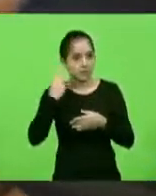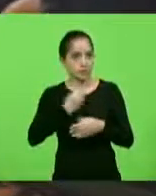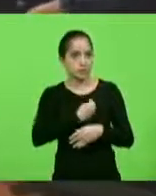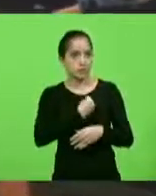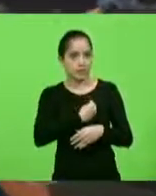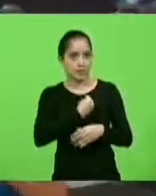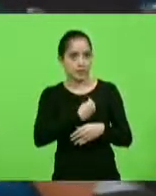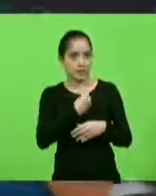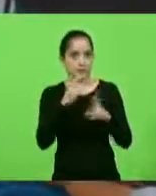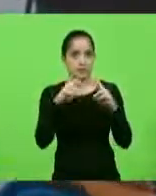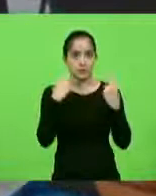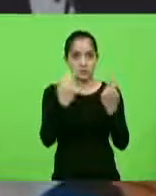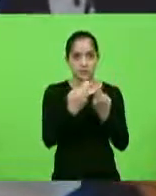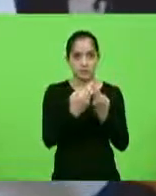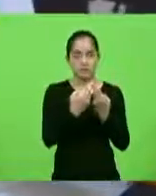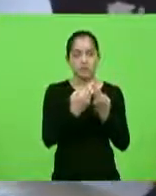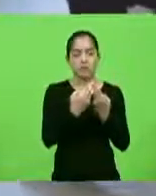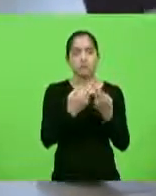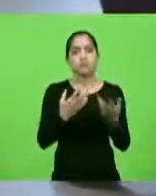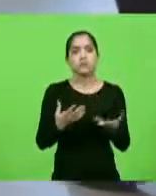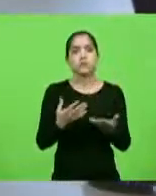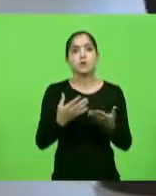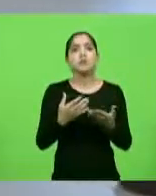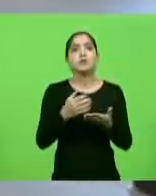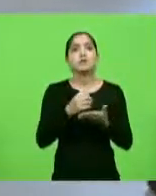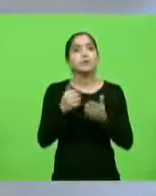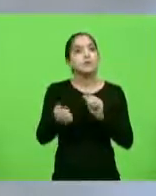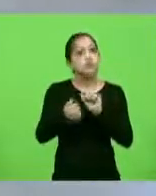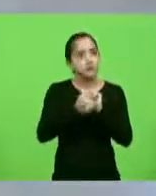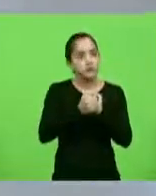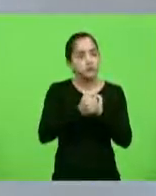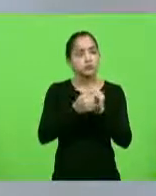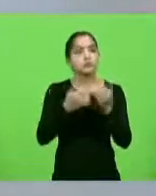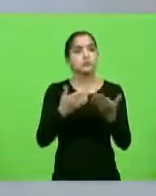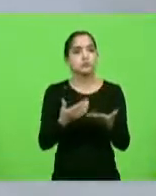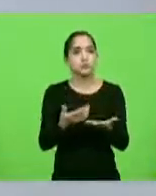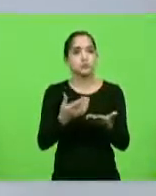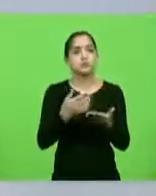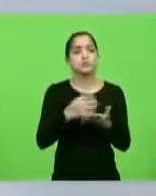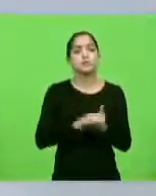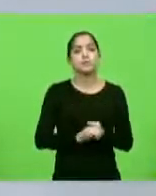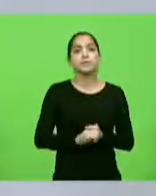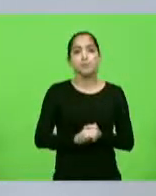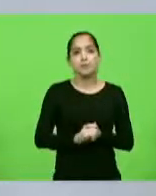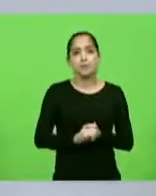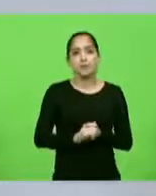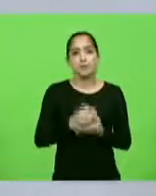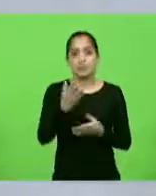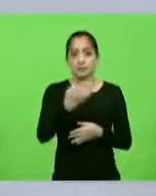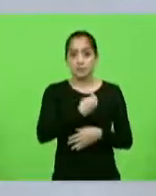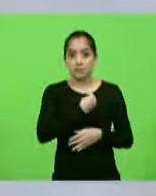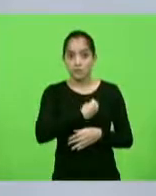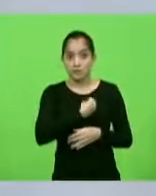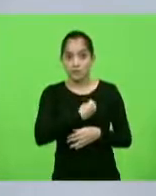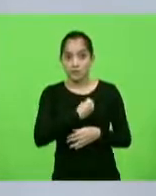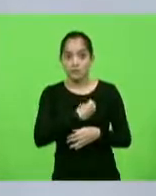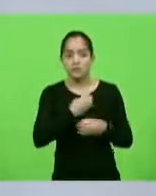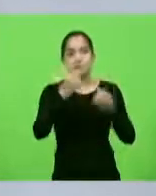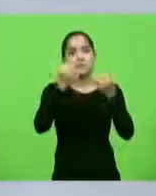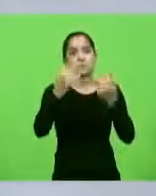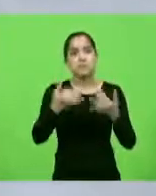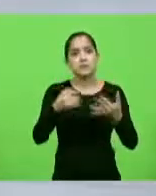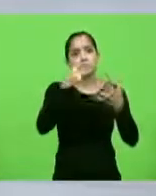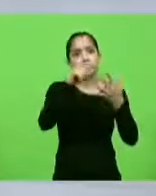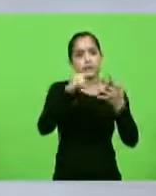ali presentes. E eles me acompanharam, aceitaram o desafio, ali são só prefeitos, prefeito Kennedy, que estavam ali pontuando, e nós